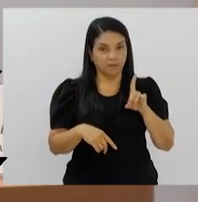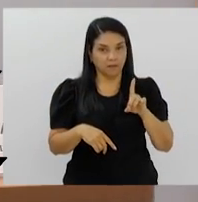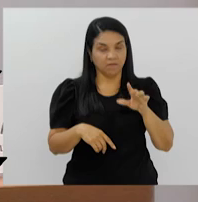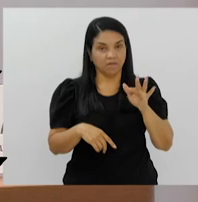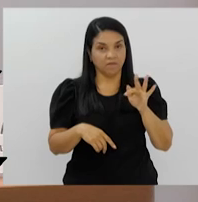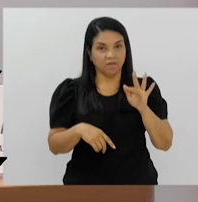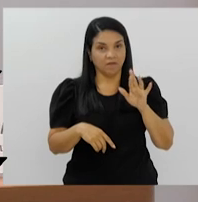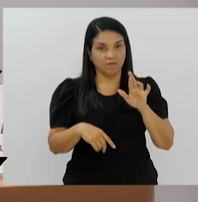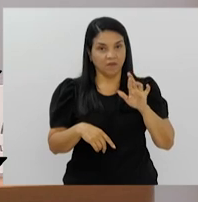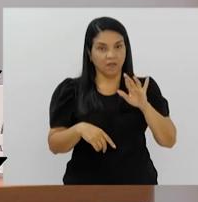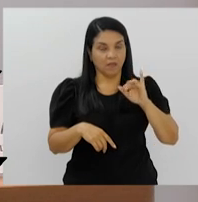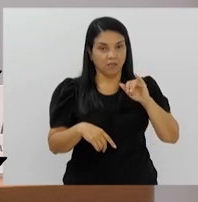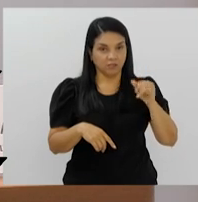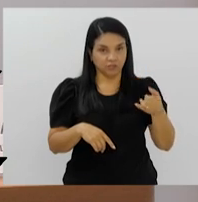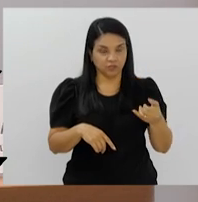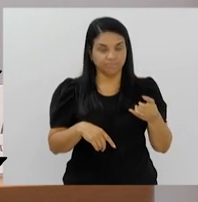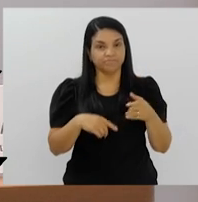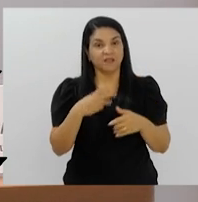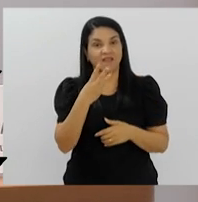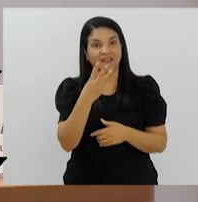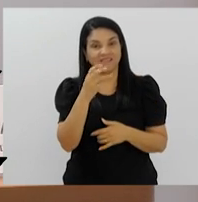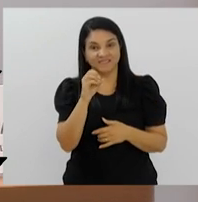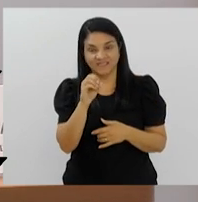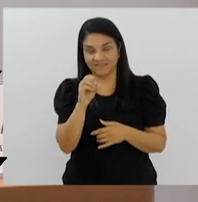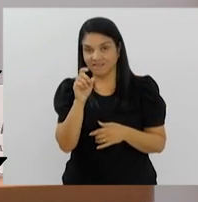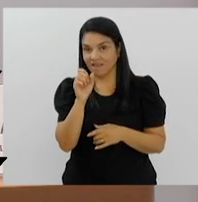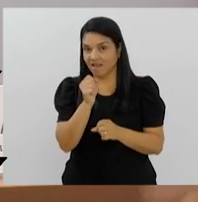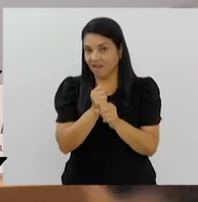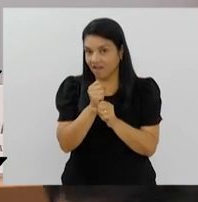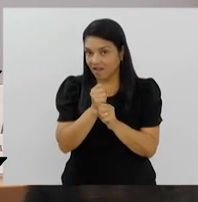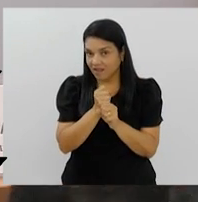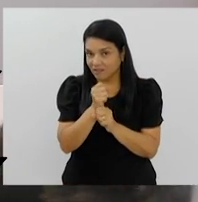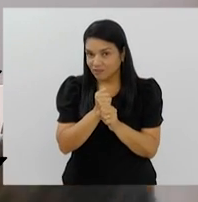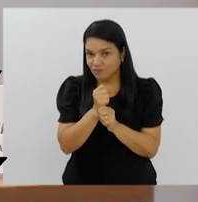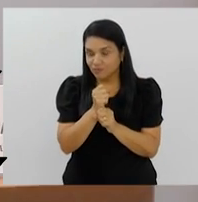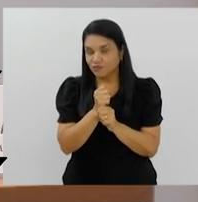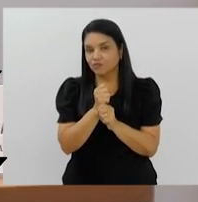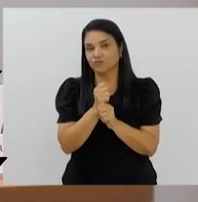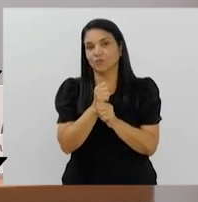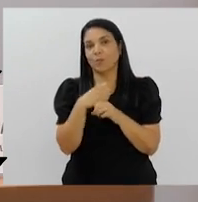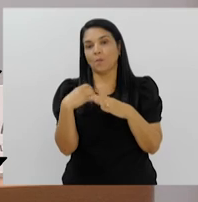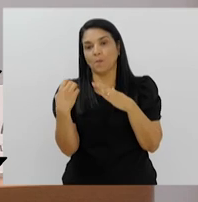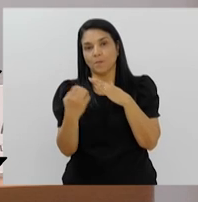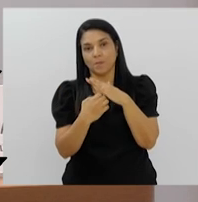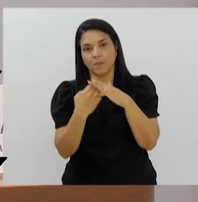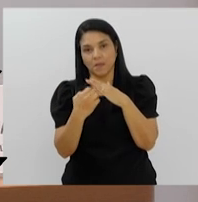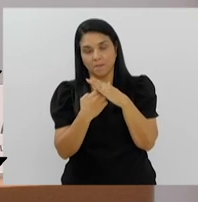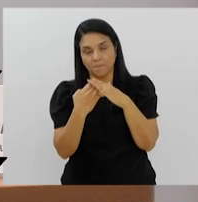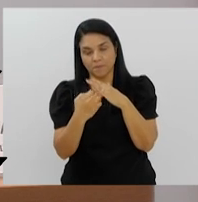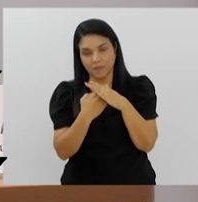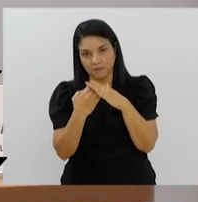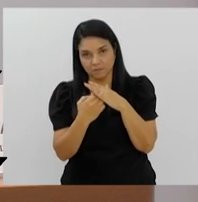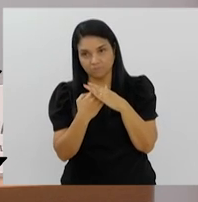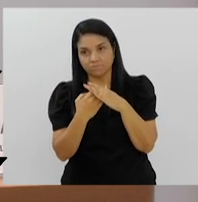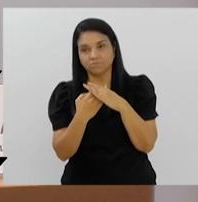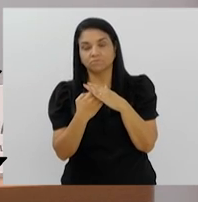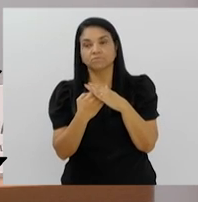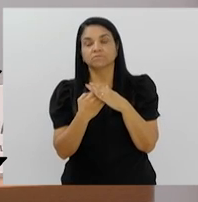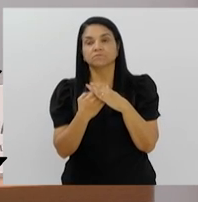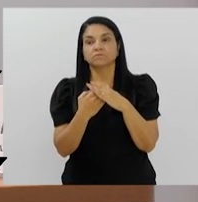né vem sendo uma Fer de Segunda instância vamos dizer